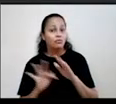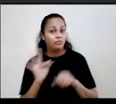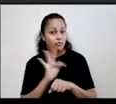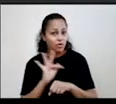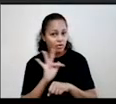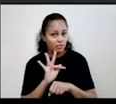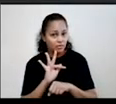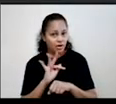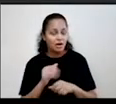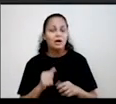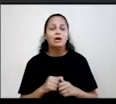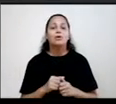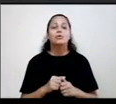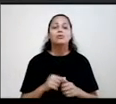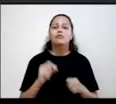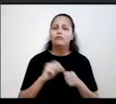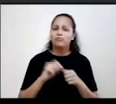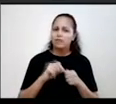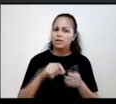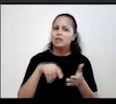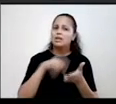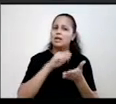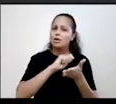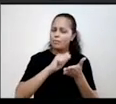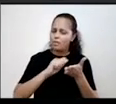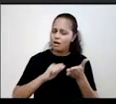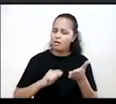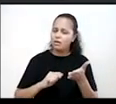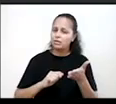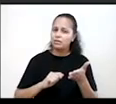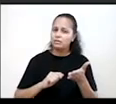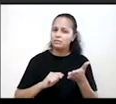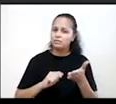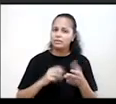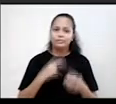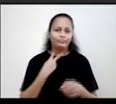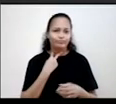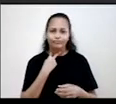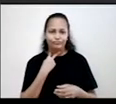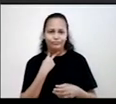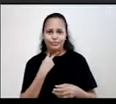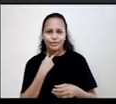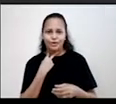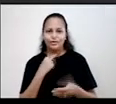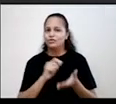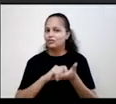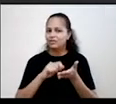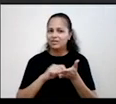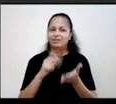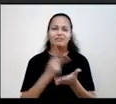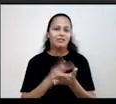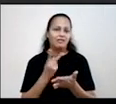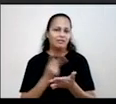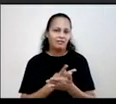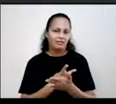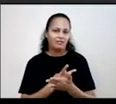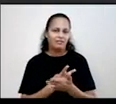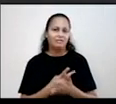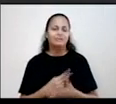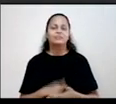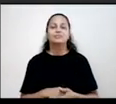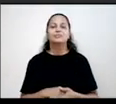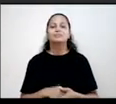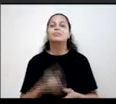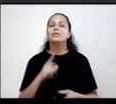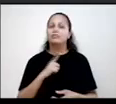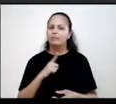uma redação, na hora de escrever, né, dependendo de com quem vai conversar, você não pode falar os meninos saiu. Os meninos saíram.